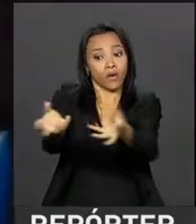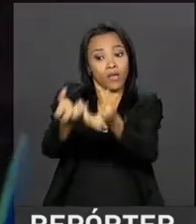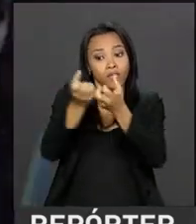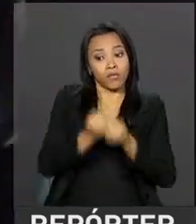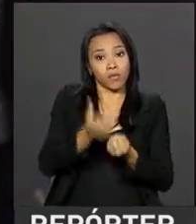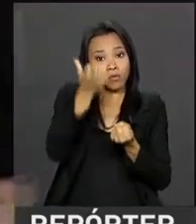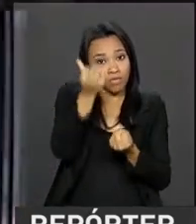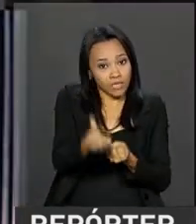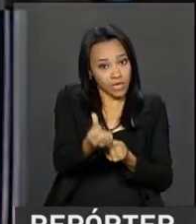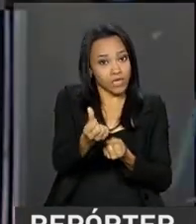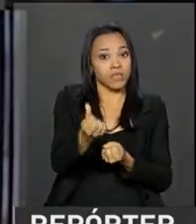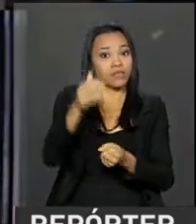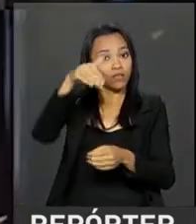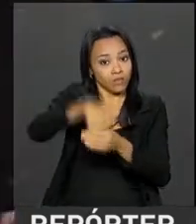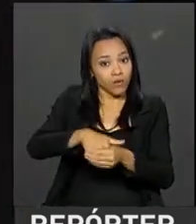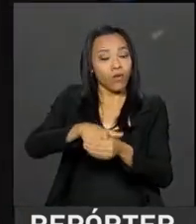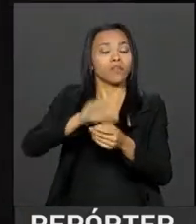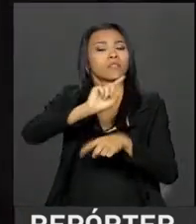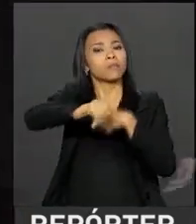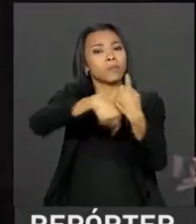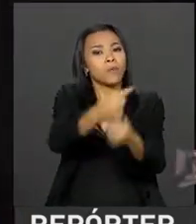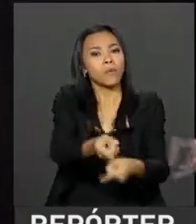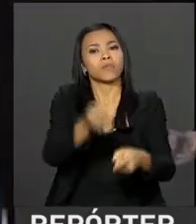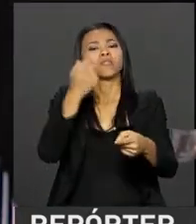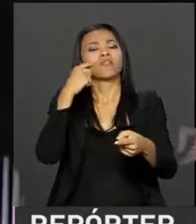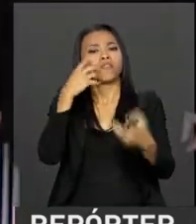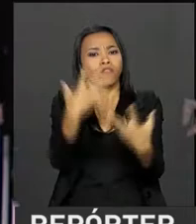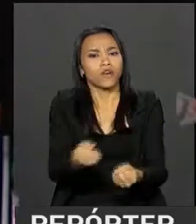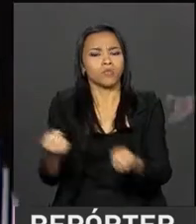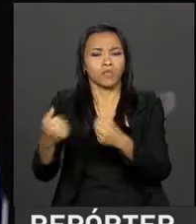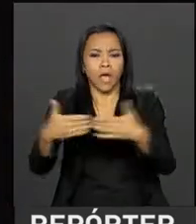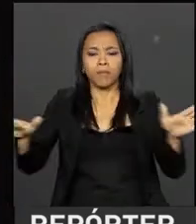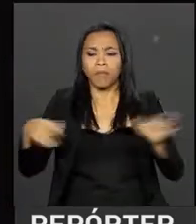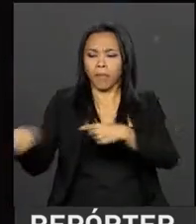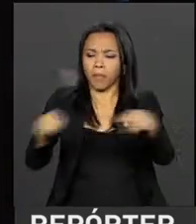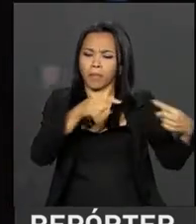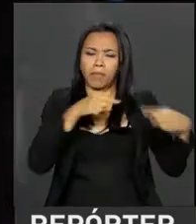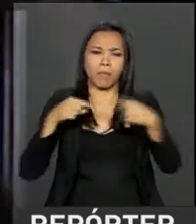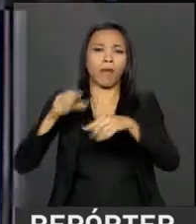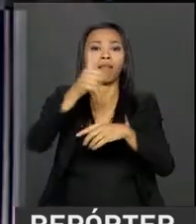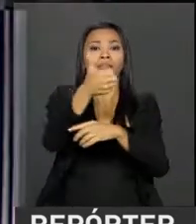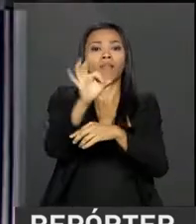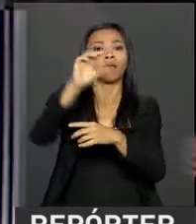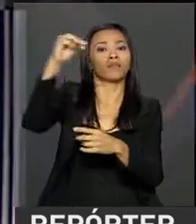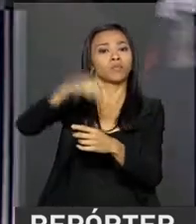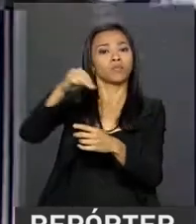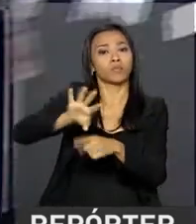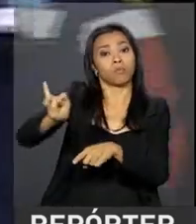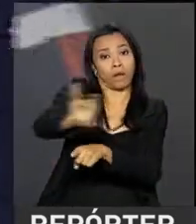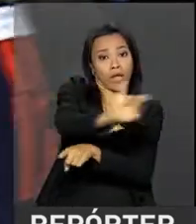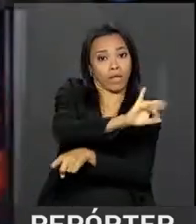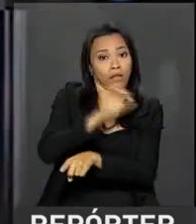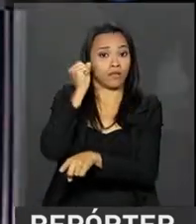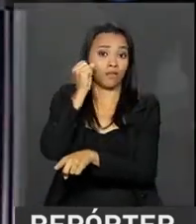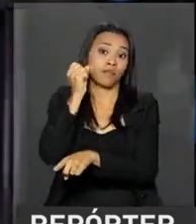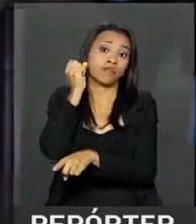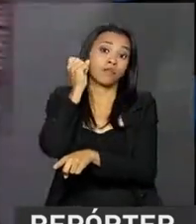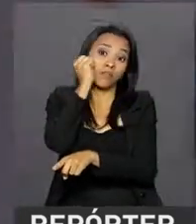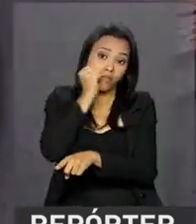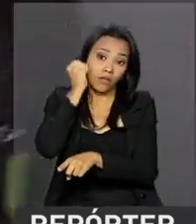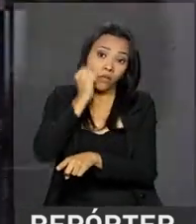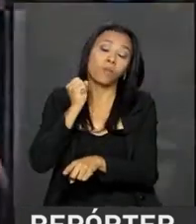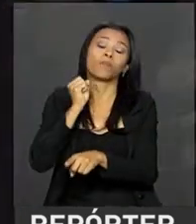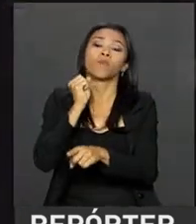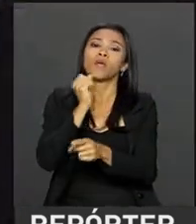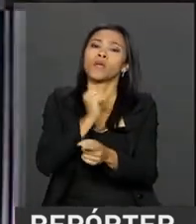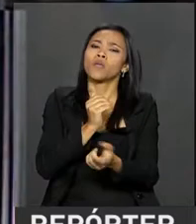em separado. Depois desse momento, começa então a fase de debates com 10 minutos para cada senador. No início da sessão,